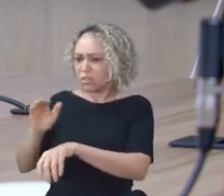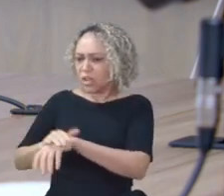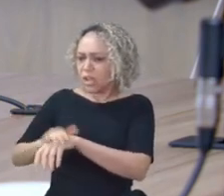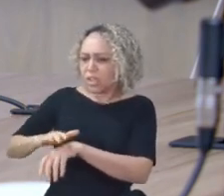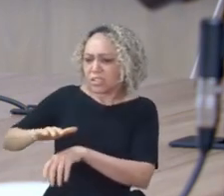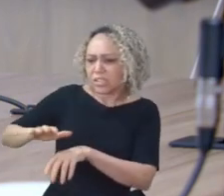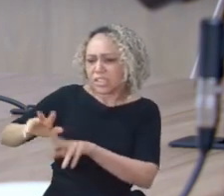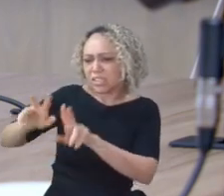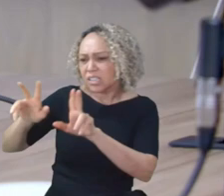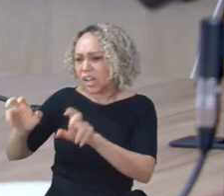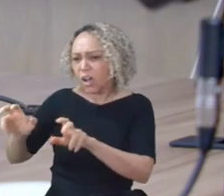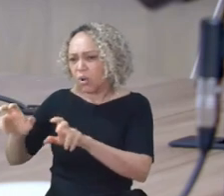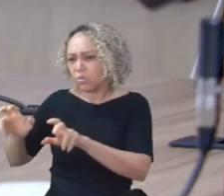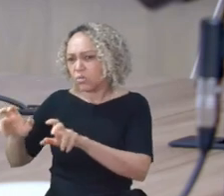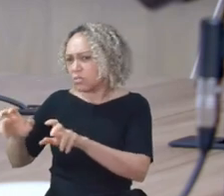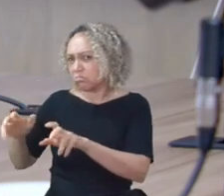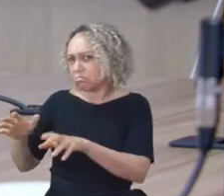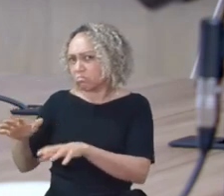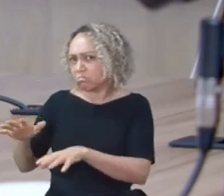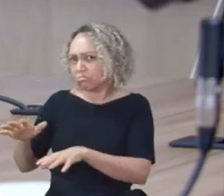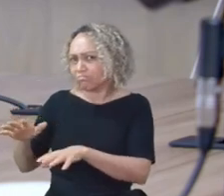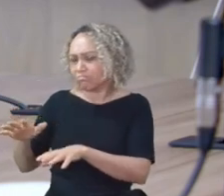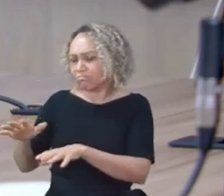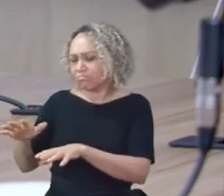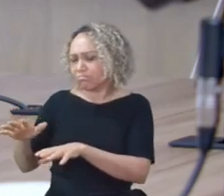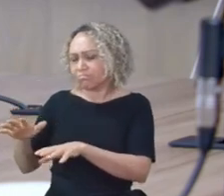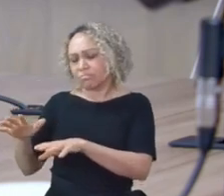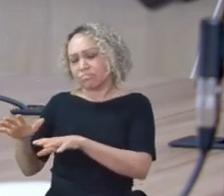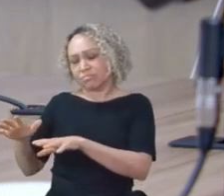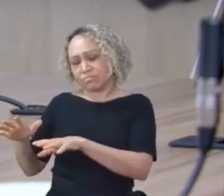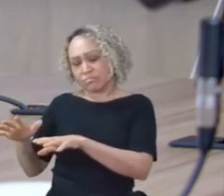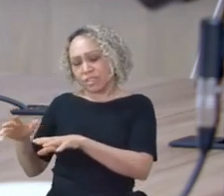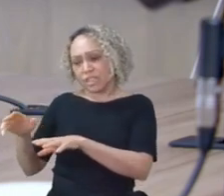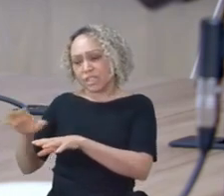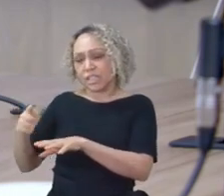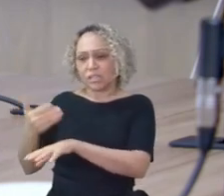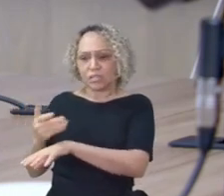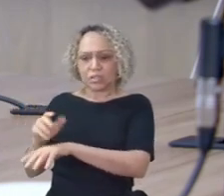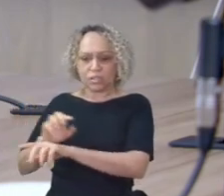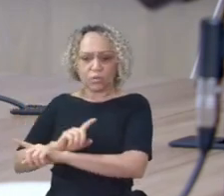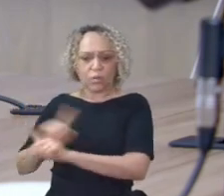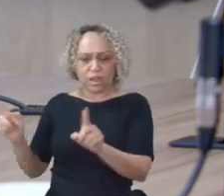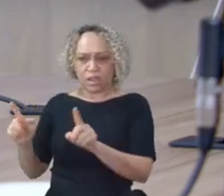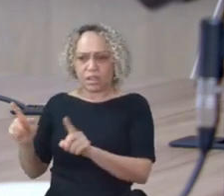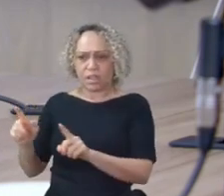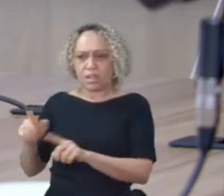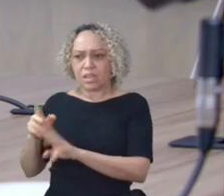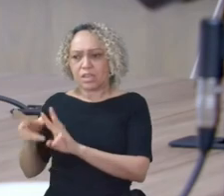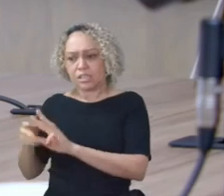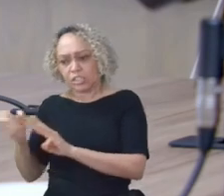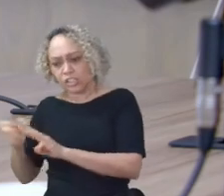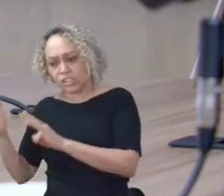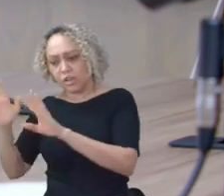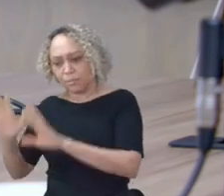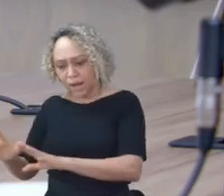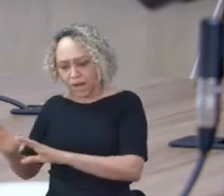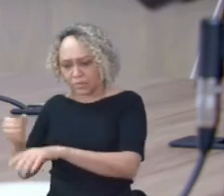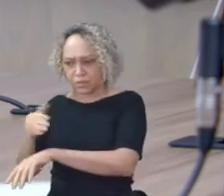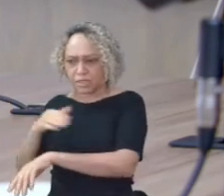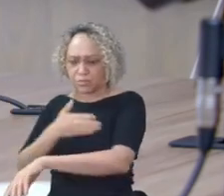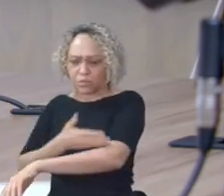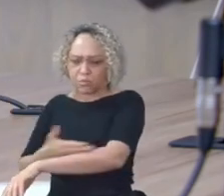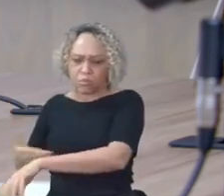a gente... eu sou acadêmico hoje de comunicação organizacional, e uma das perguntas feitas para que a gente